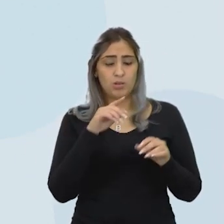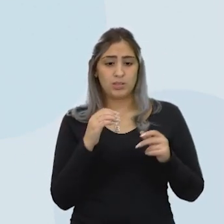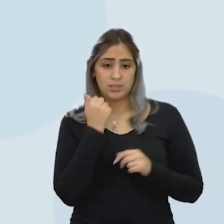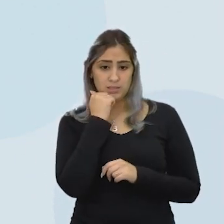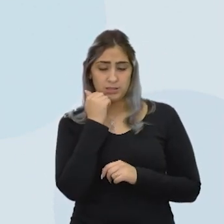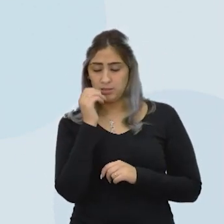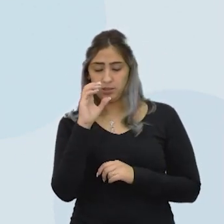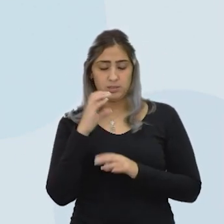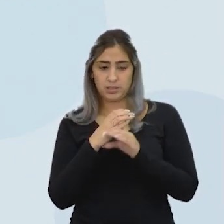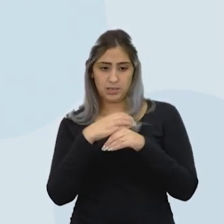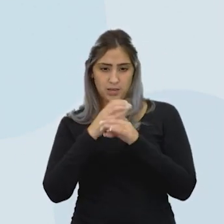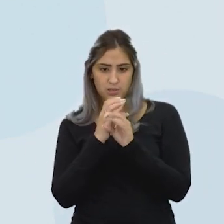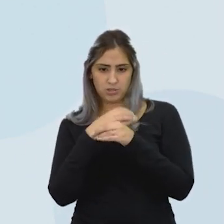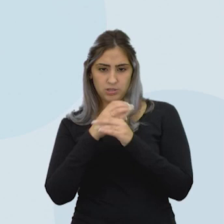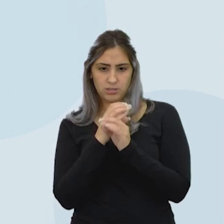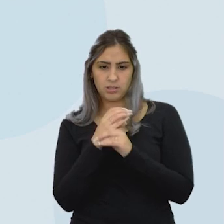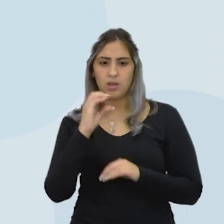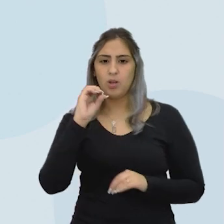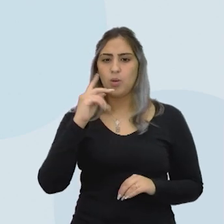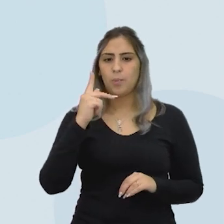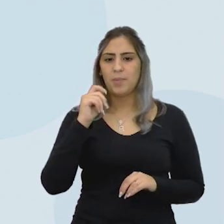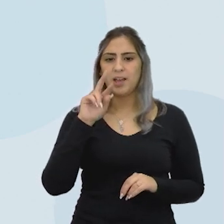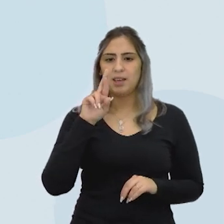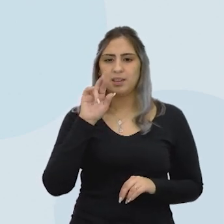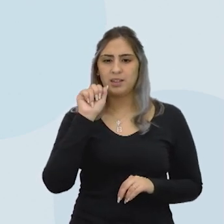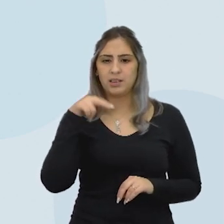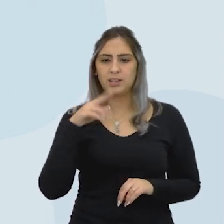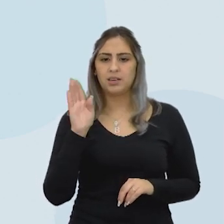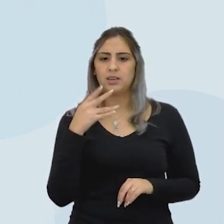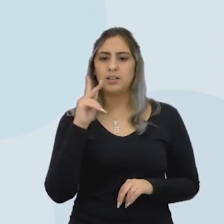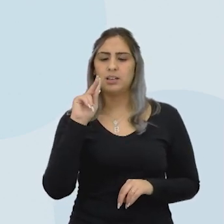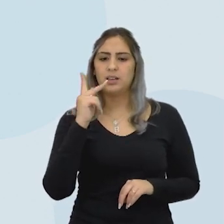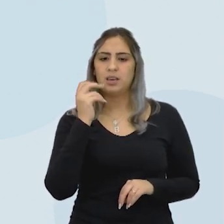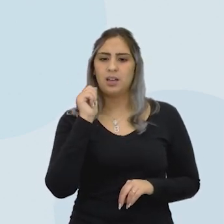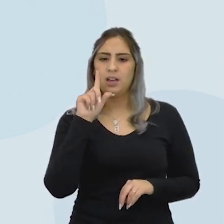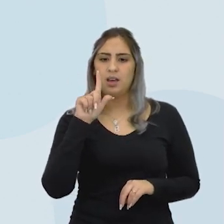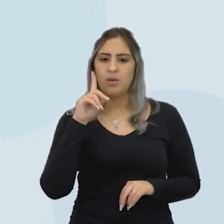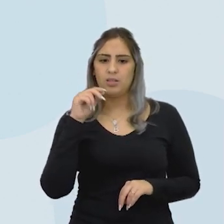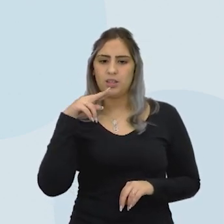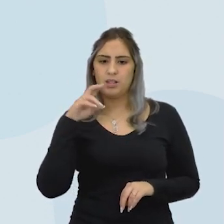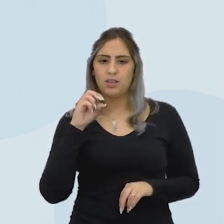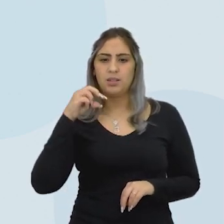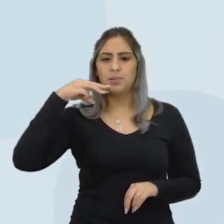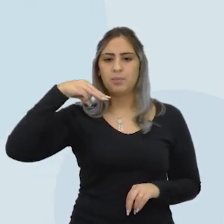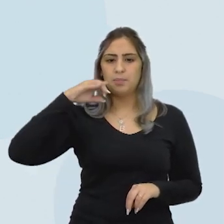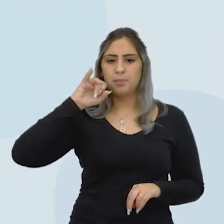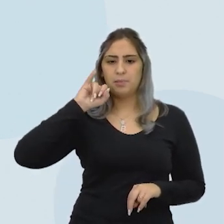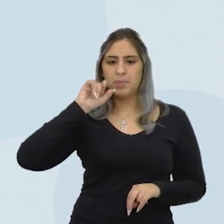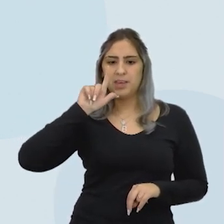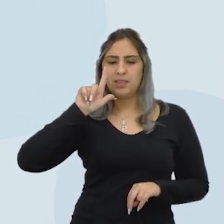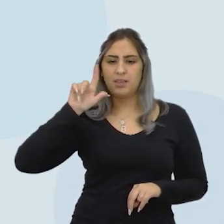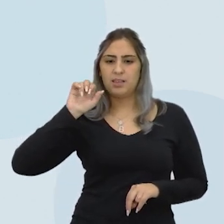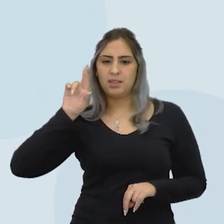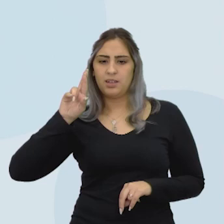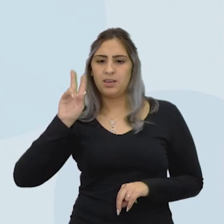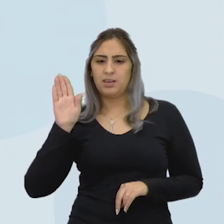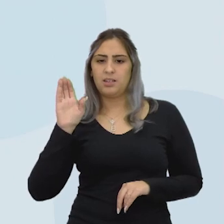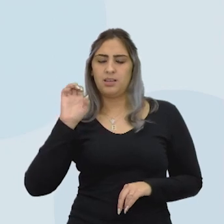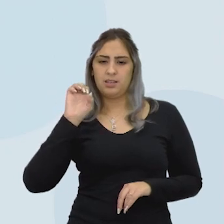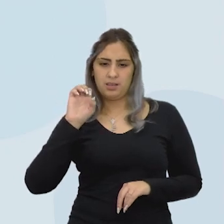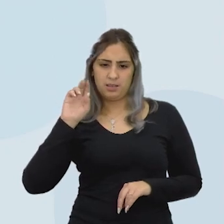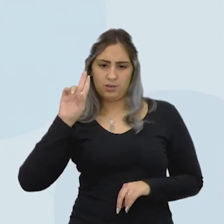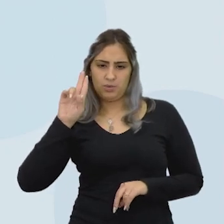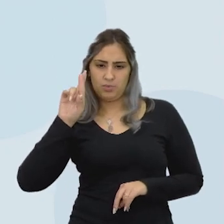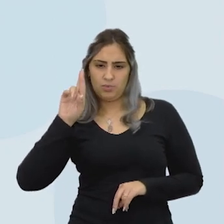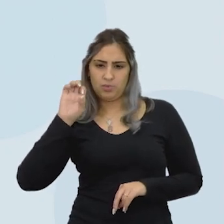a gente tem o Oparin e Haldane, Miller e Urey, e Fox e Calvin. Do Oparin e Haldane, do Miller e